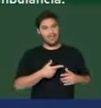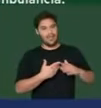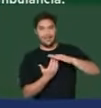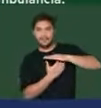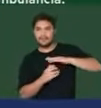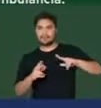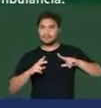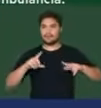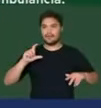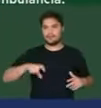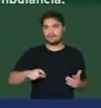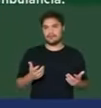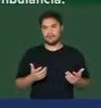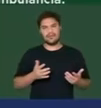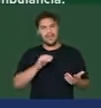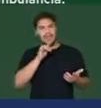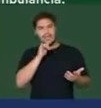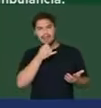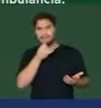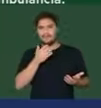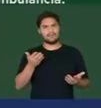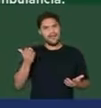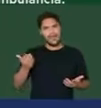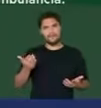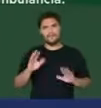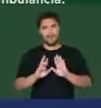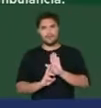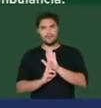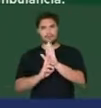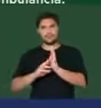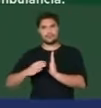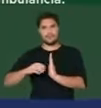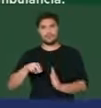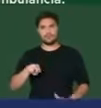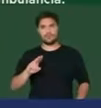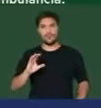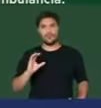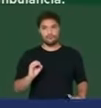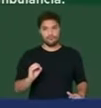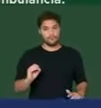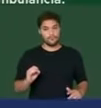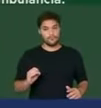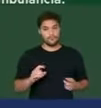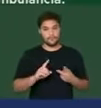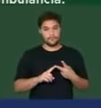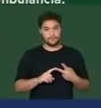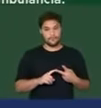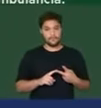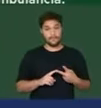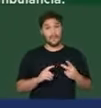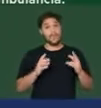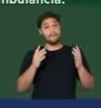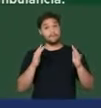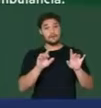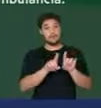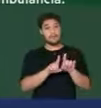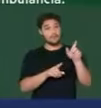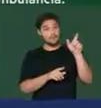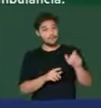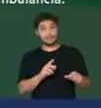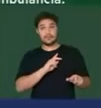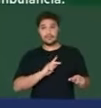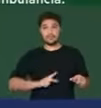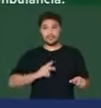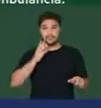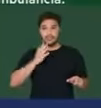lamentável o discurso que eu ouvi agora aqui do representante do Partido Novo. Em segundo lugar, presidente, parabenizar a Vossa Excelência por ter cumprido